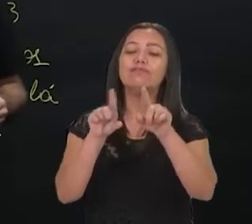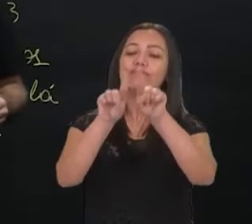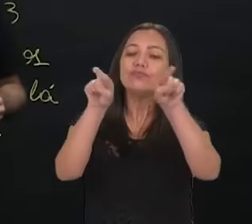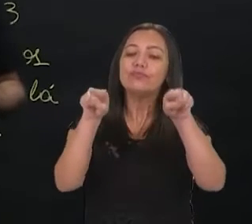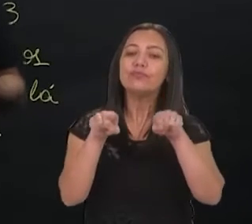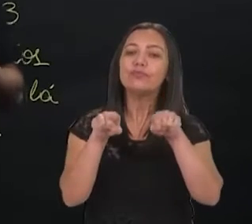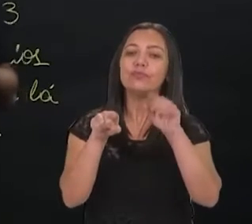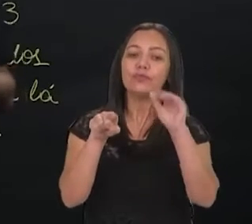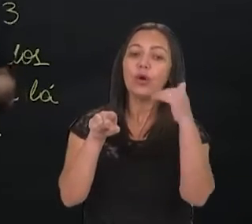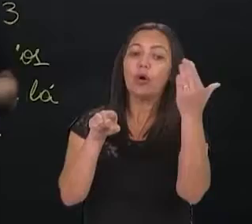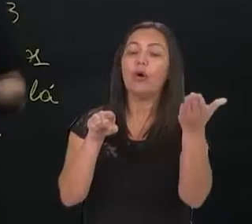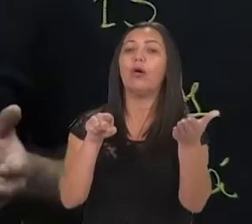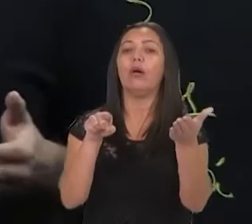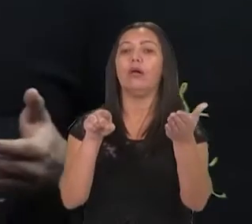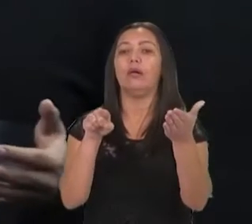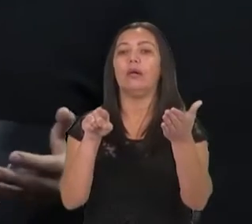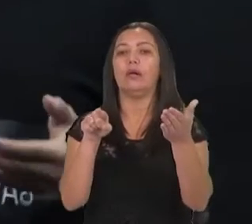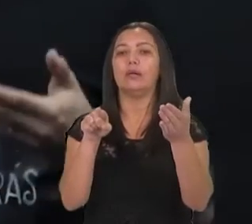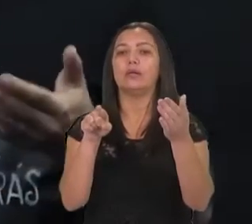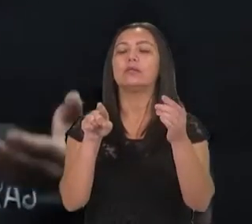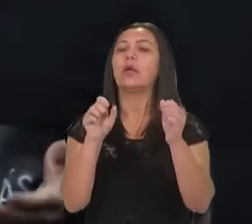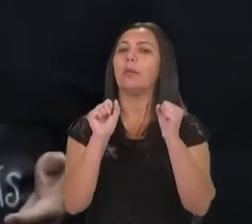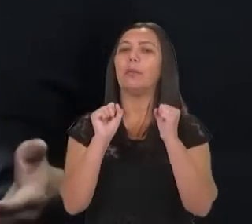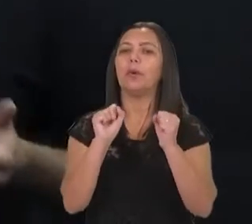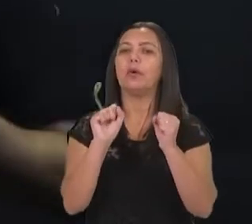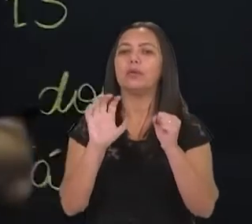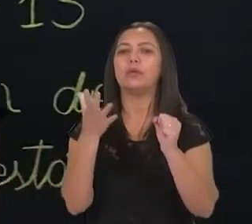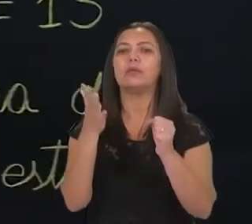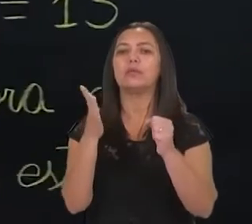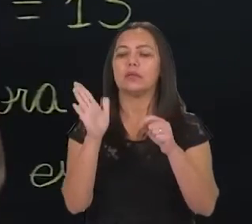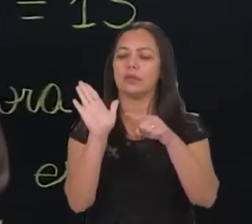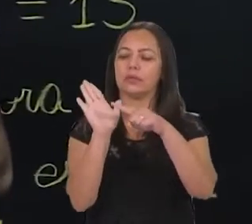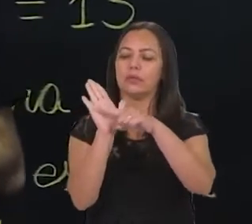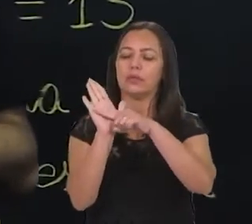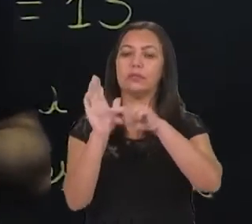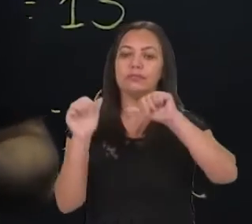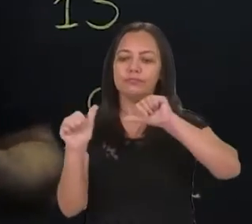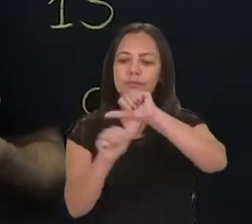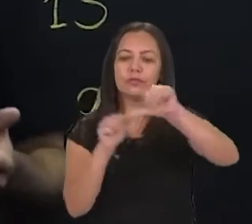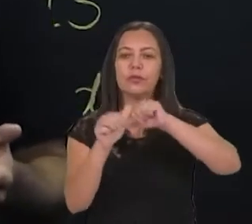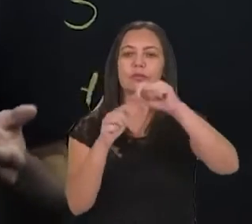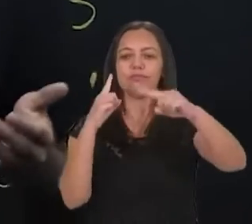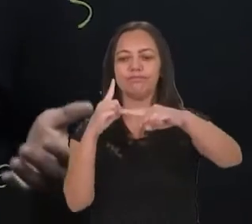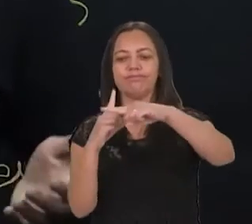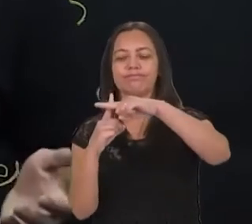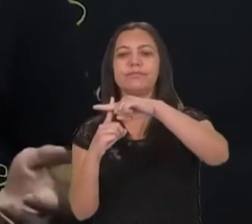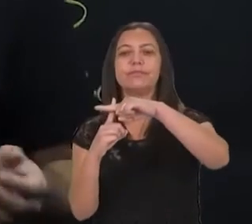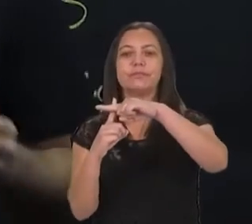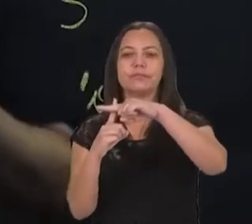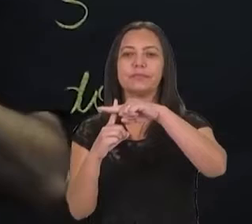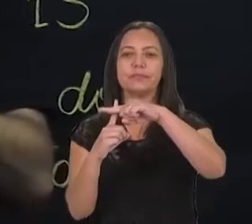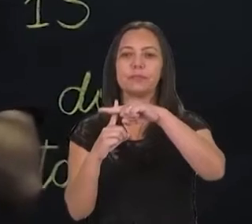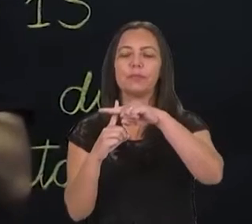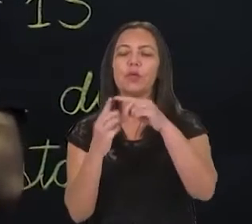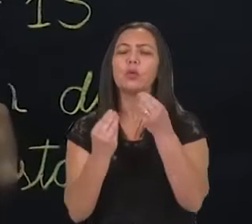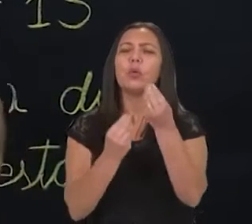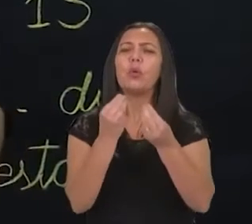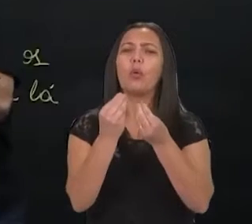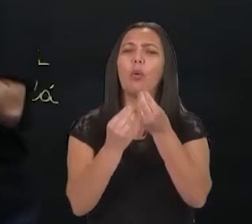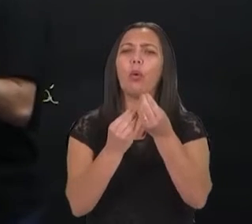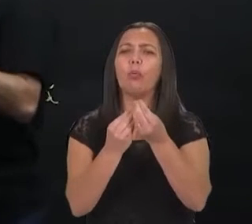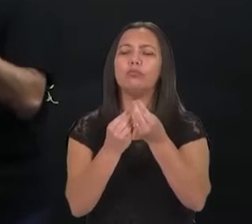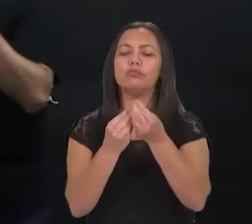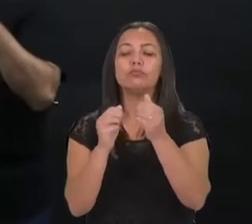fora dos parênteses, mas nada impede de repente, esta subtração se transformar numa adição. Vamos ver